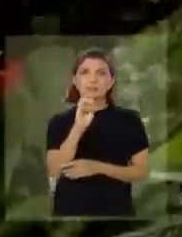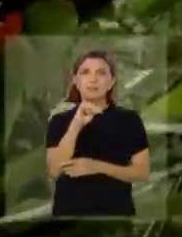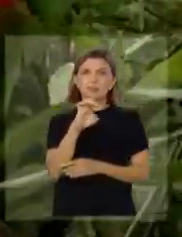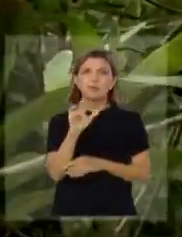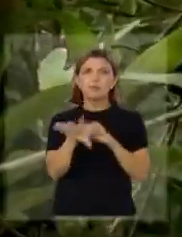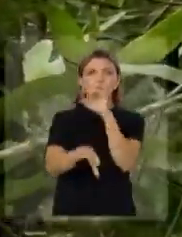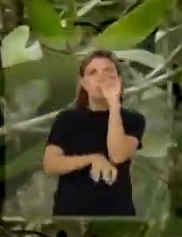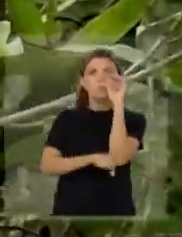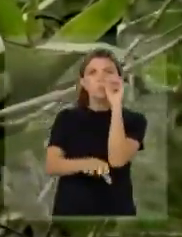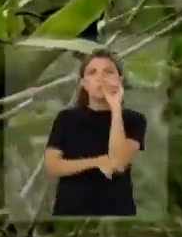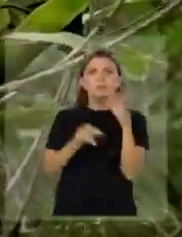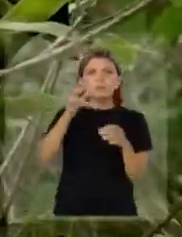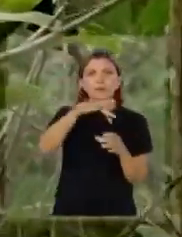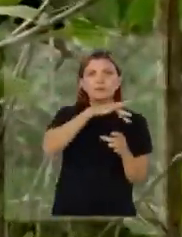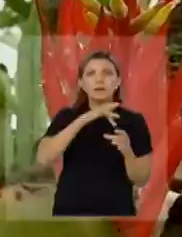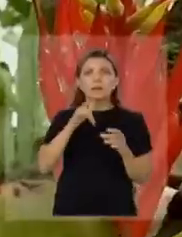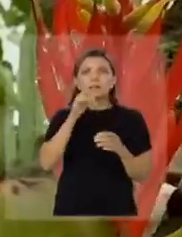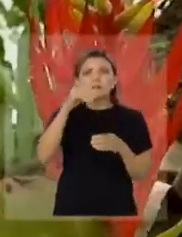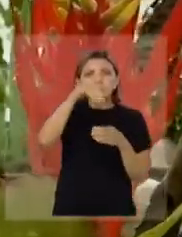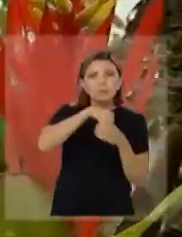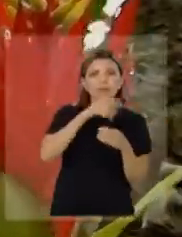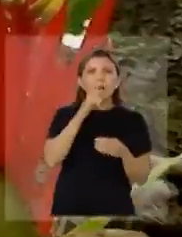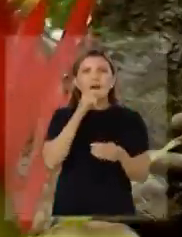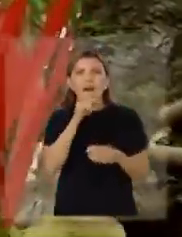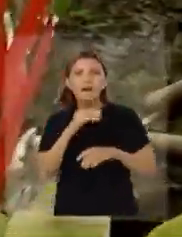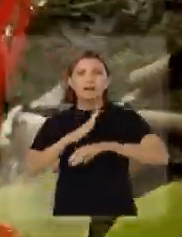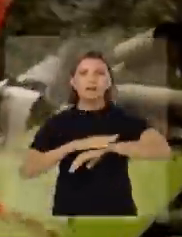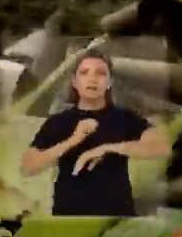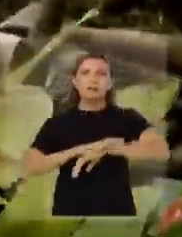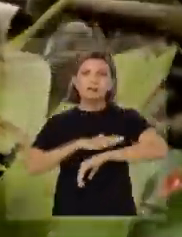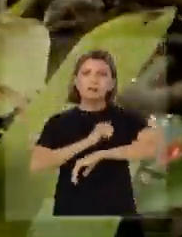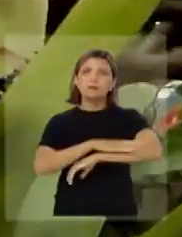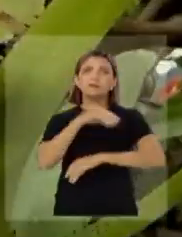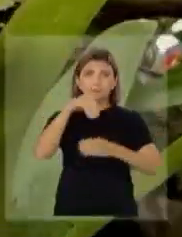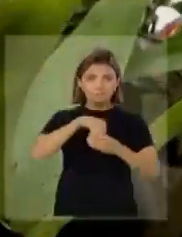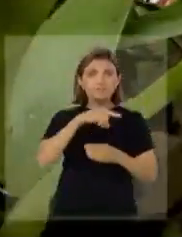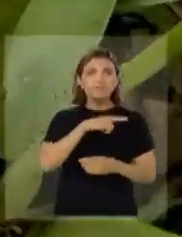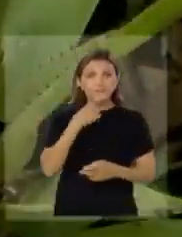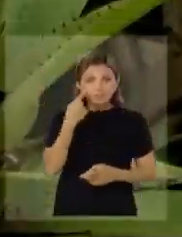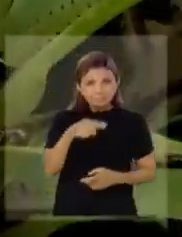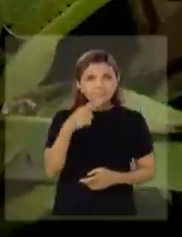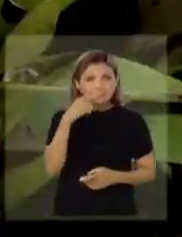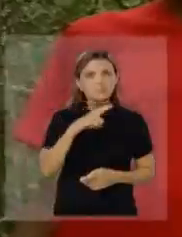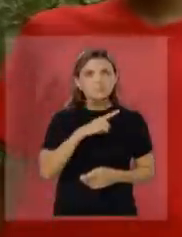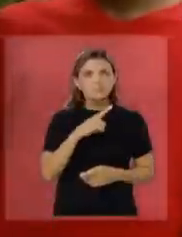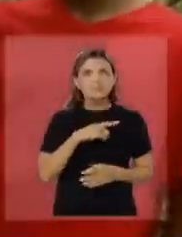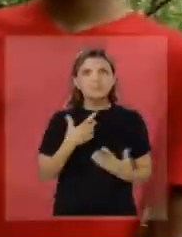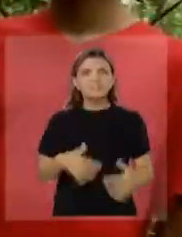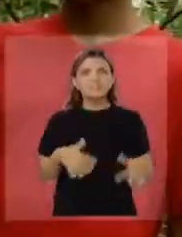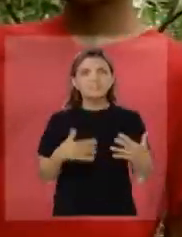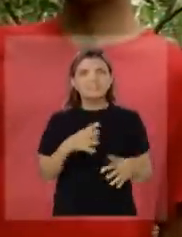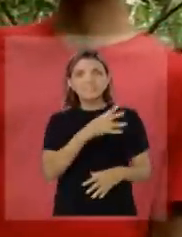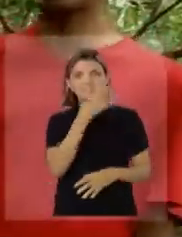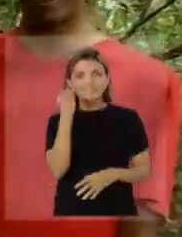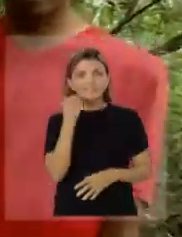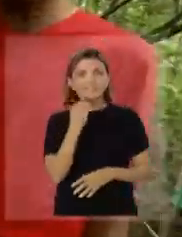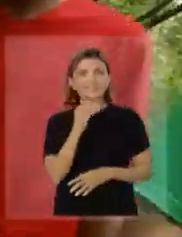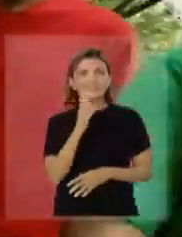Ela acumula água igual um vaso. Vira e mexe, a gente encontra dentro dela um sapinho, um marranzinho, um caranguejinho. Ai, que legal. Eu vou dar as